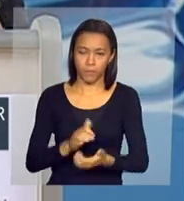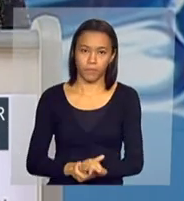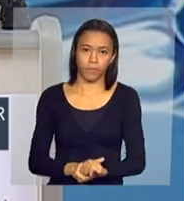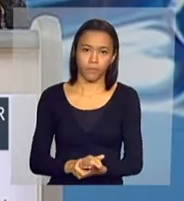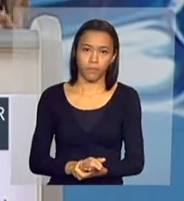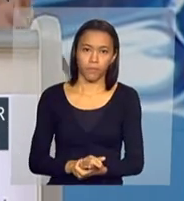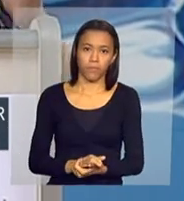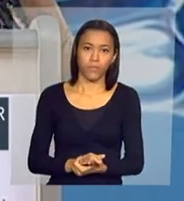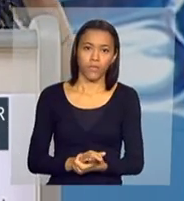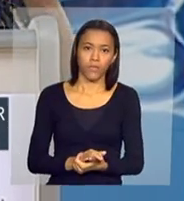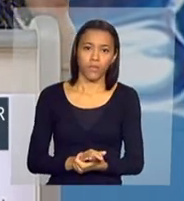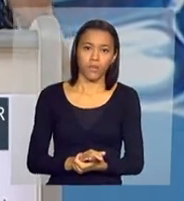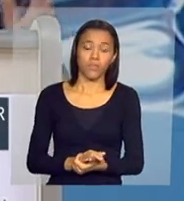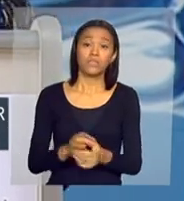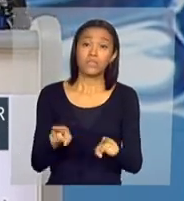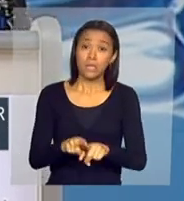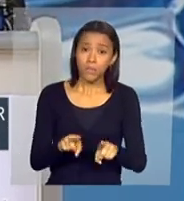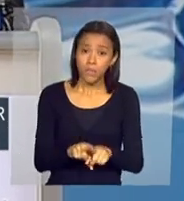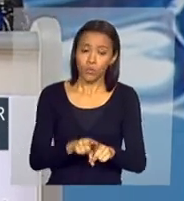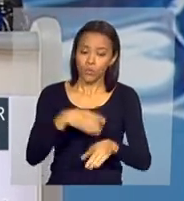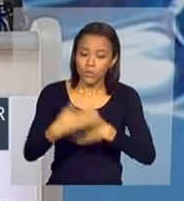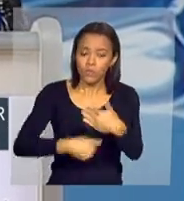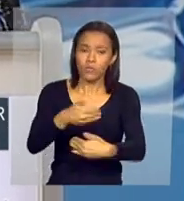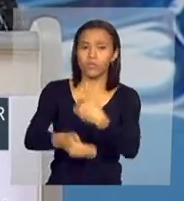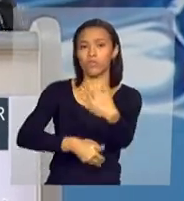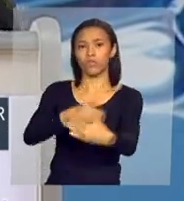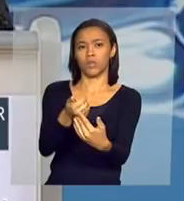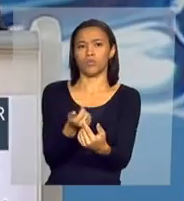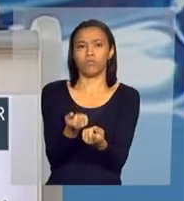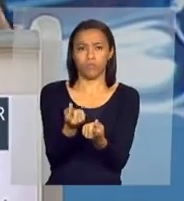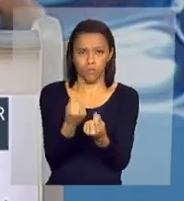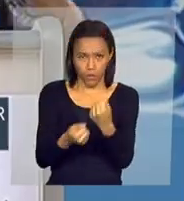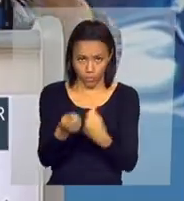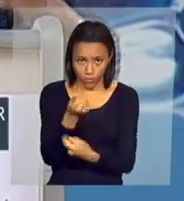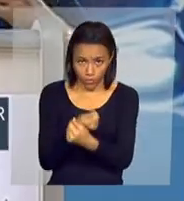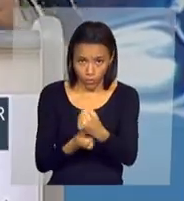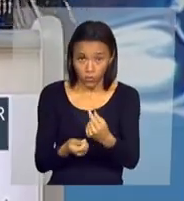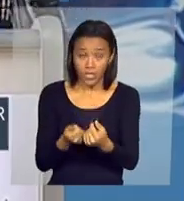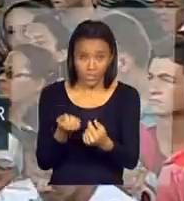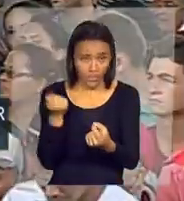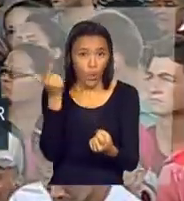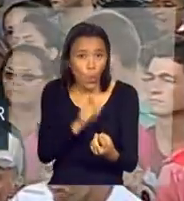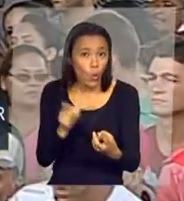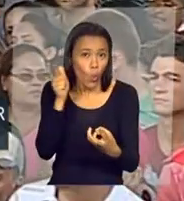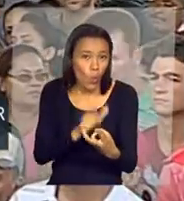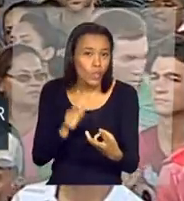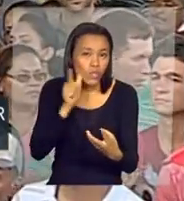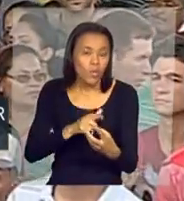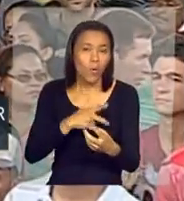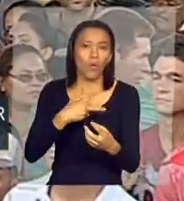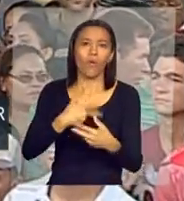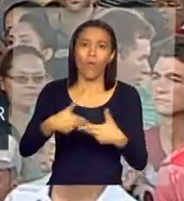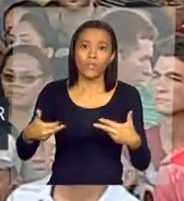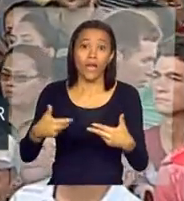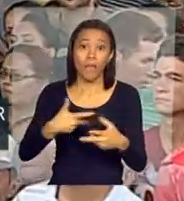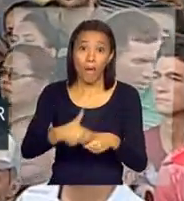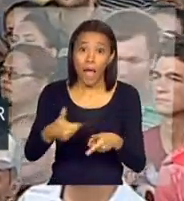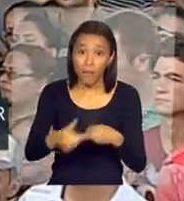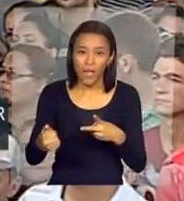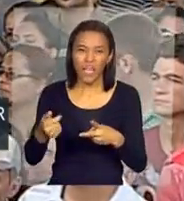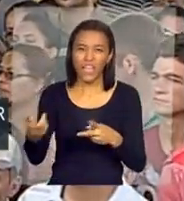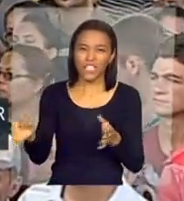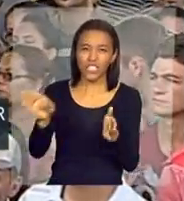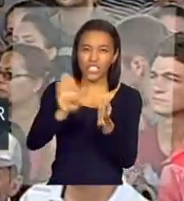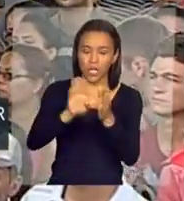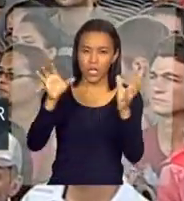as condições de desenvolvimento econômico e se conquistou muita coisa, quando a seca vem, ela vem e